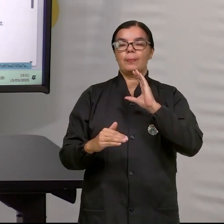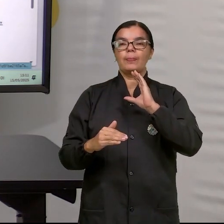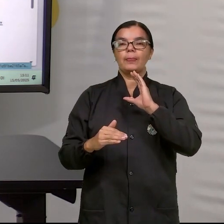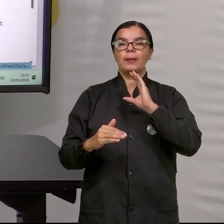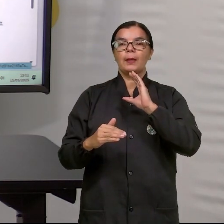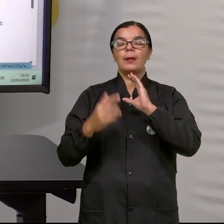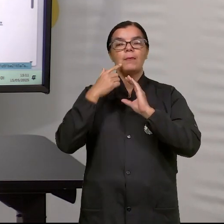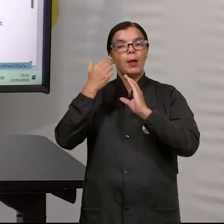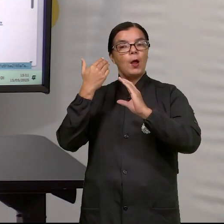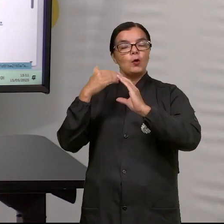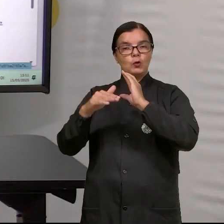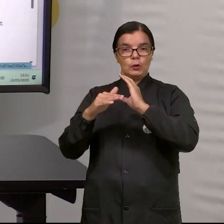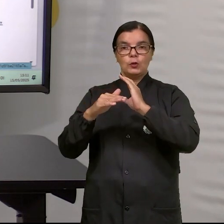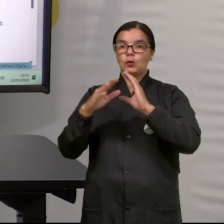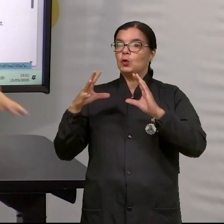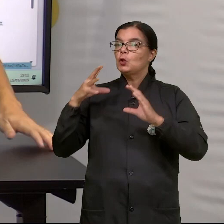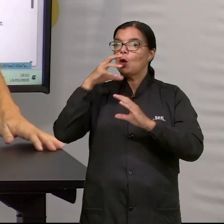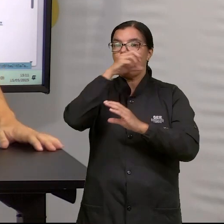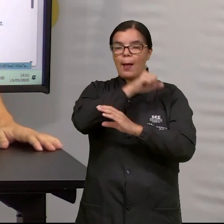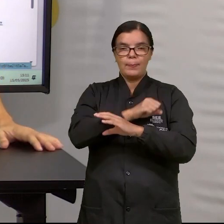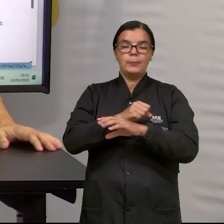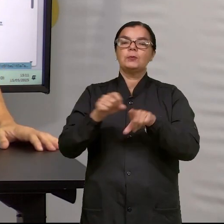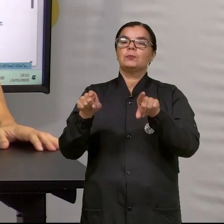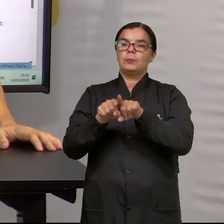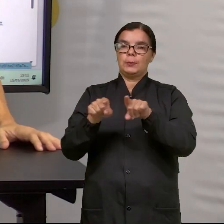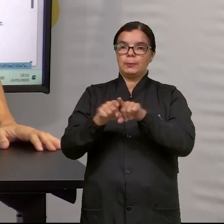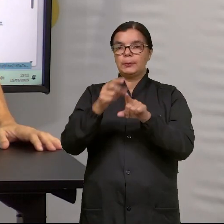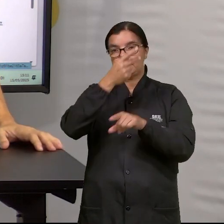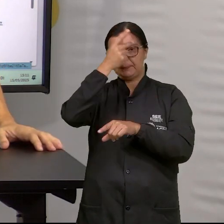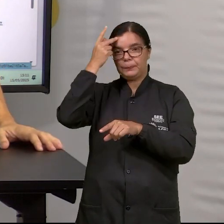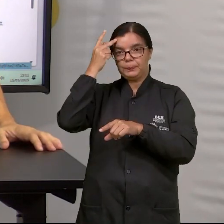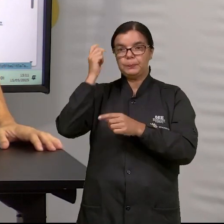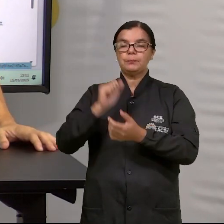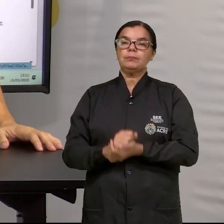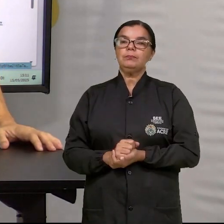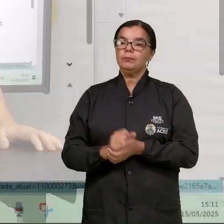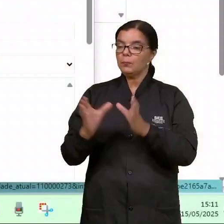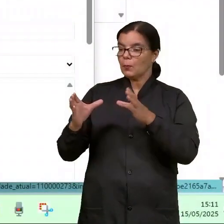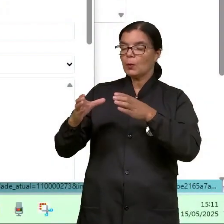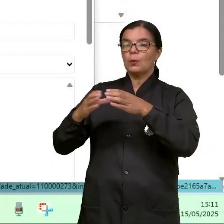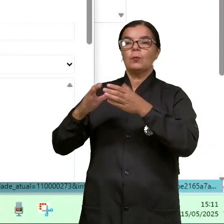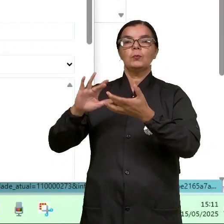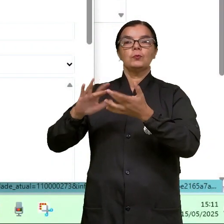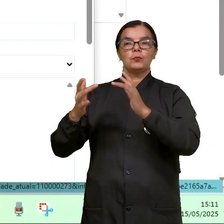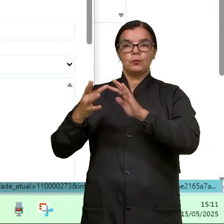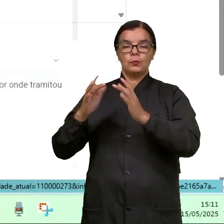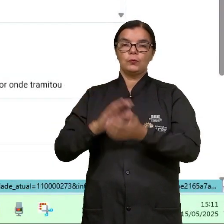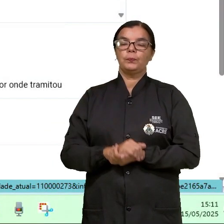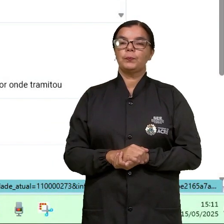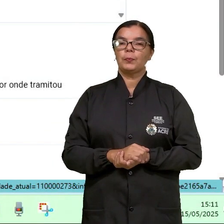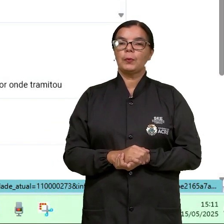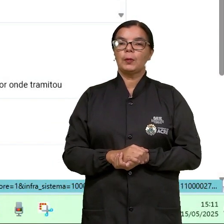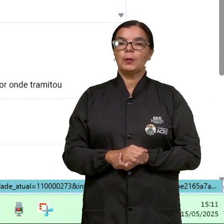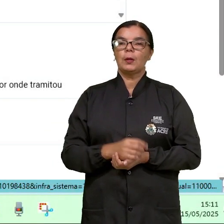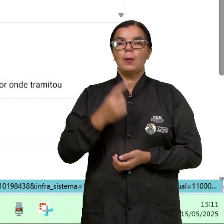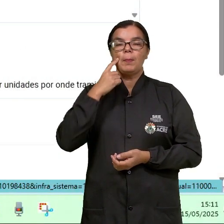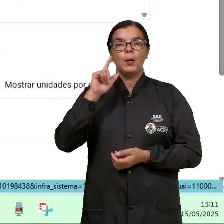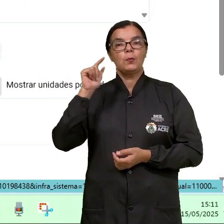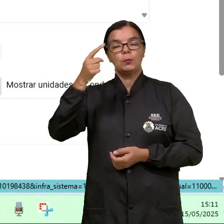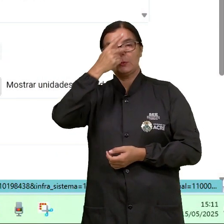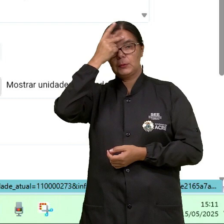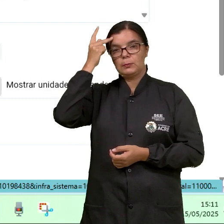vai conseguir enviar de uma vez só para essas pessoas. Então, o grupo de contatos é isso. Eu criei um grupo de contatos aqui com poucas